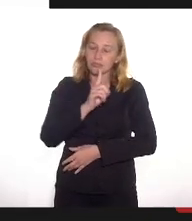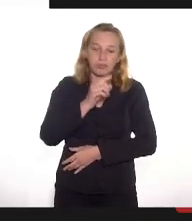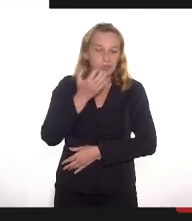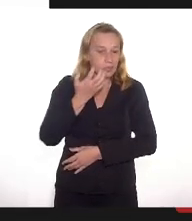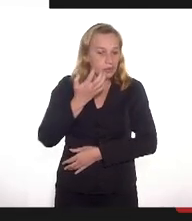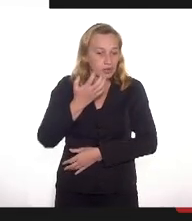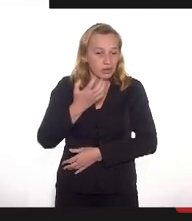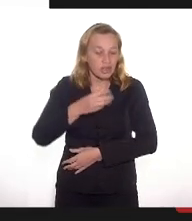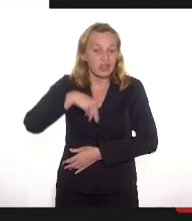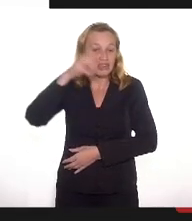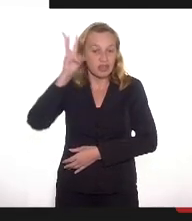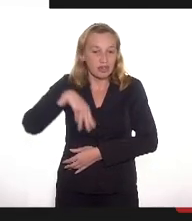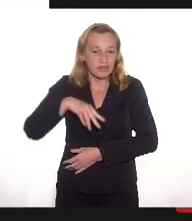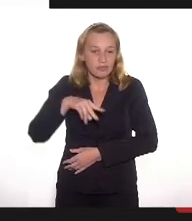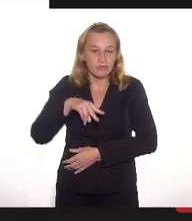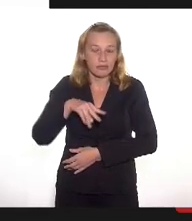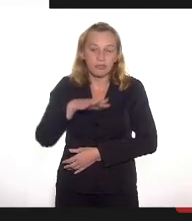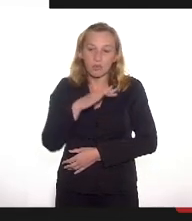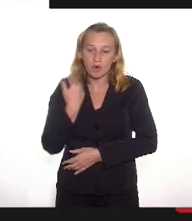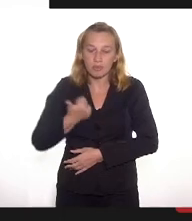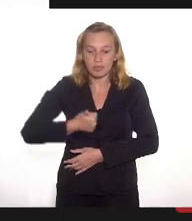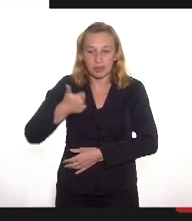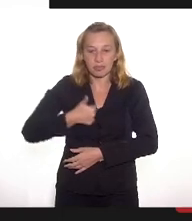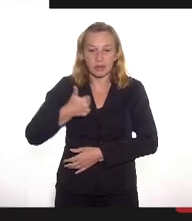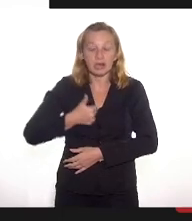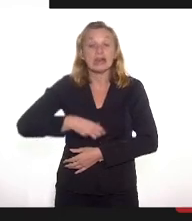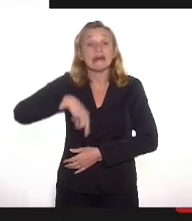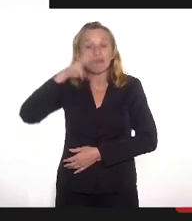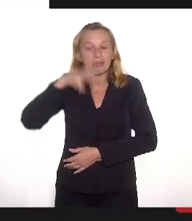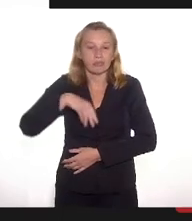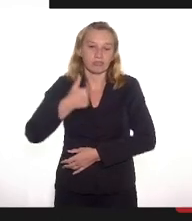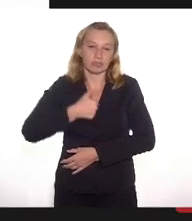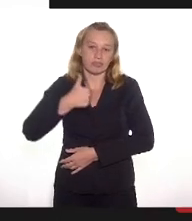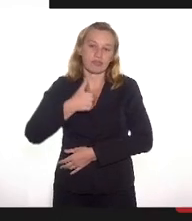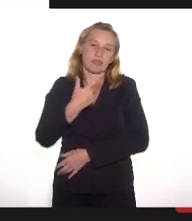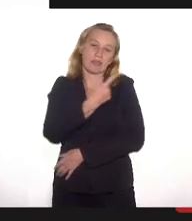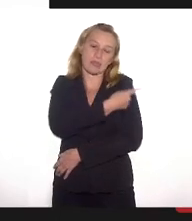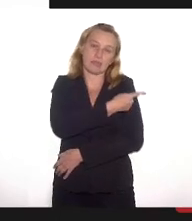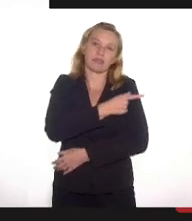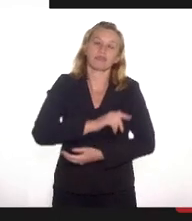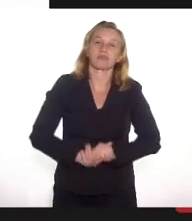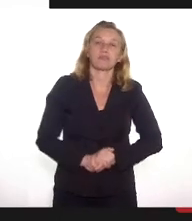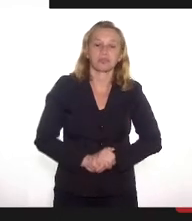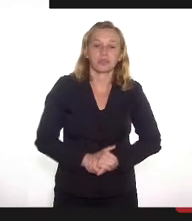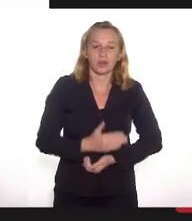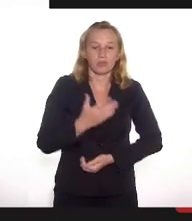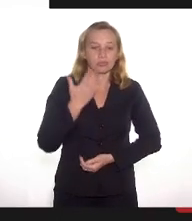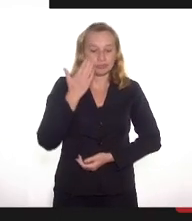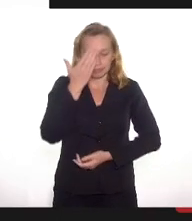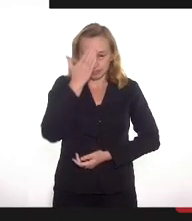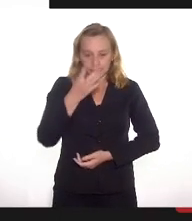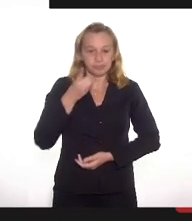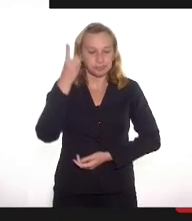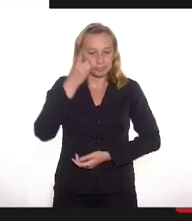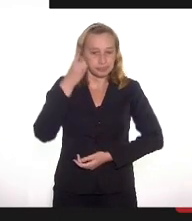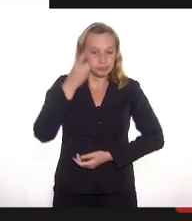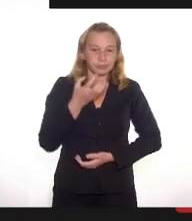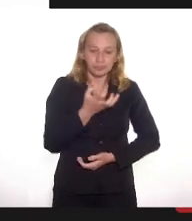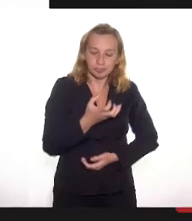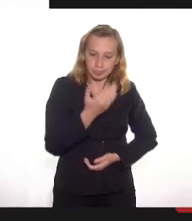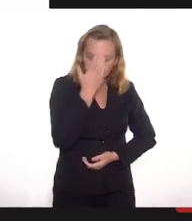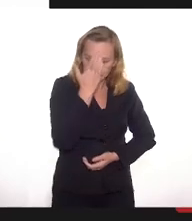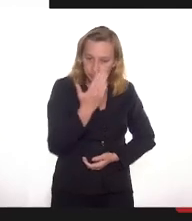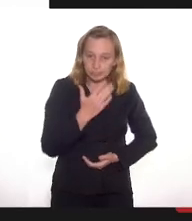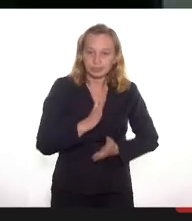é quem vai morrer a primeira Quem precisa da vacinação é obrigado deputado e eu quero